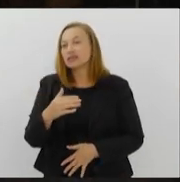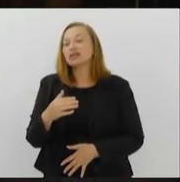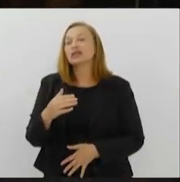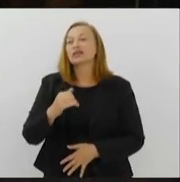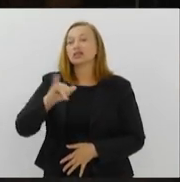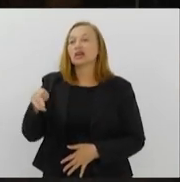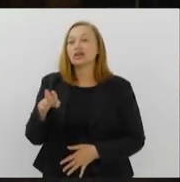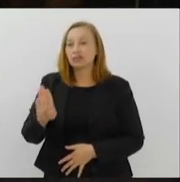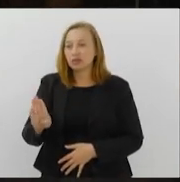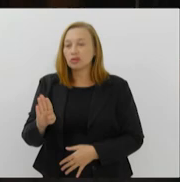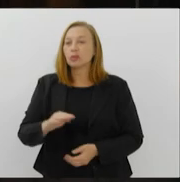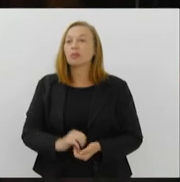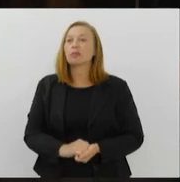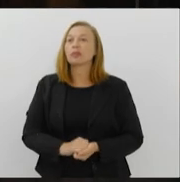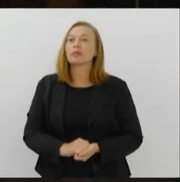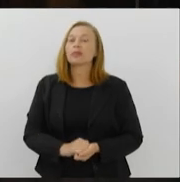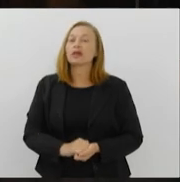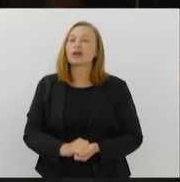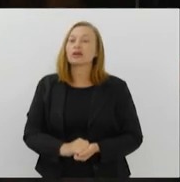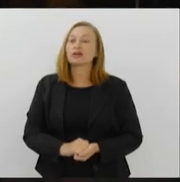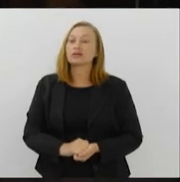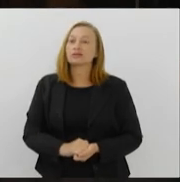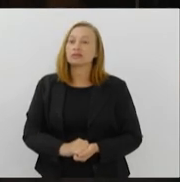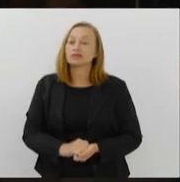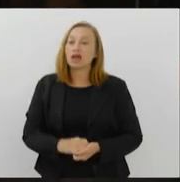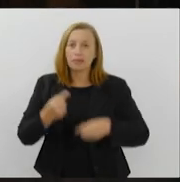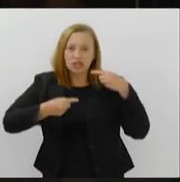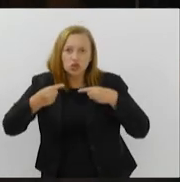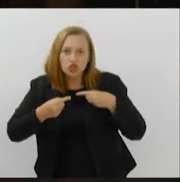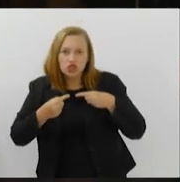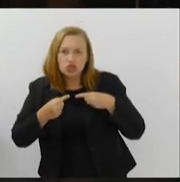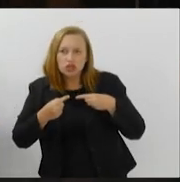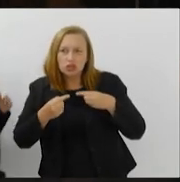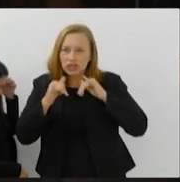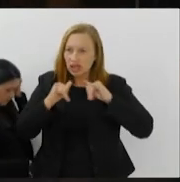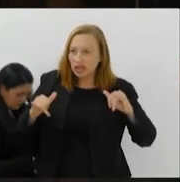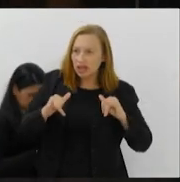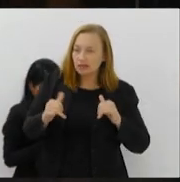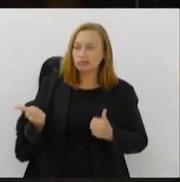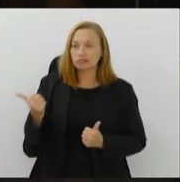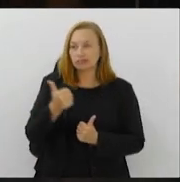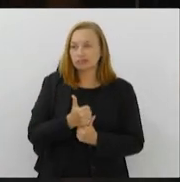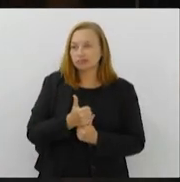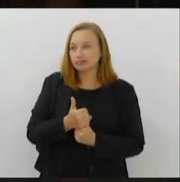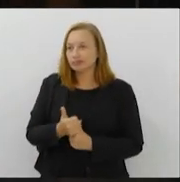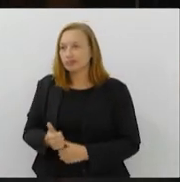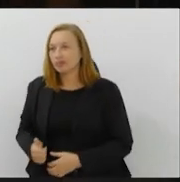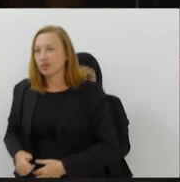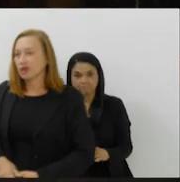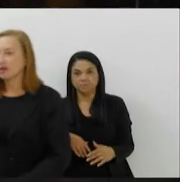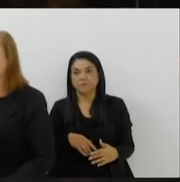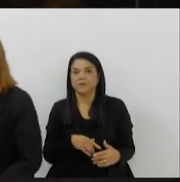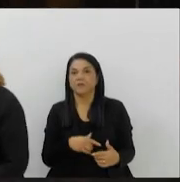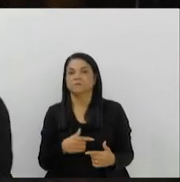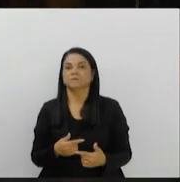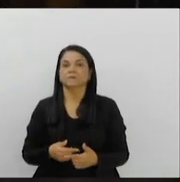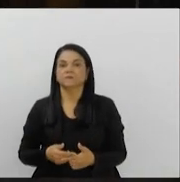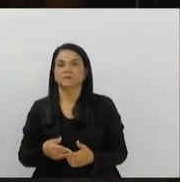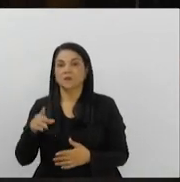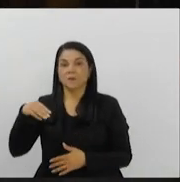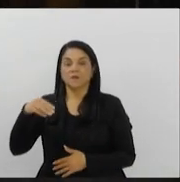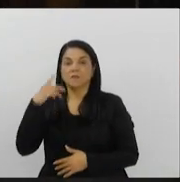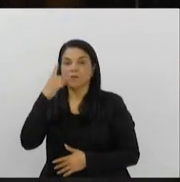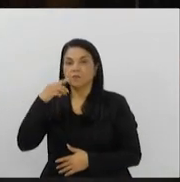aí. E também o Mink. Quero declarar. É para discutir ou declarar? Então, deixa eu cantar aqui. Tá bom. Não havendo mais que... deputada Marta